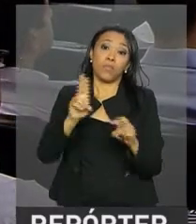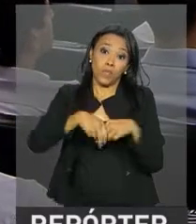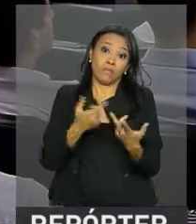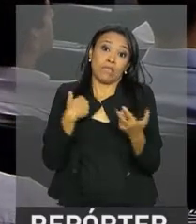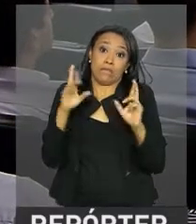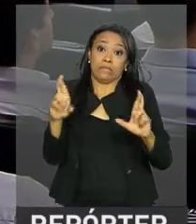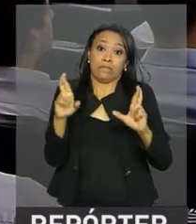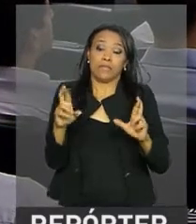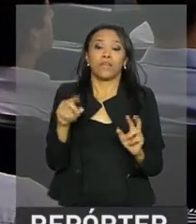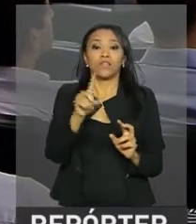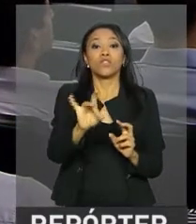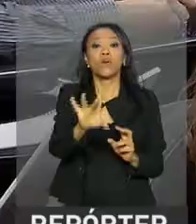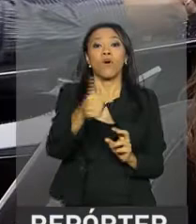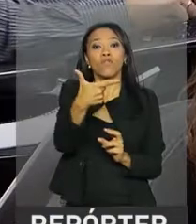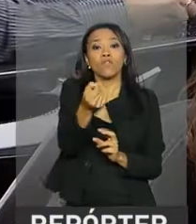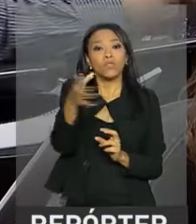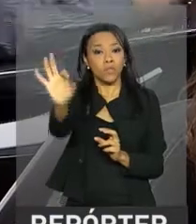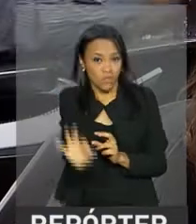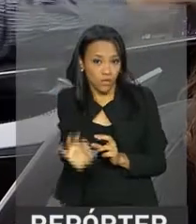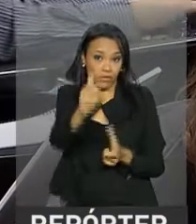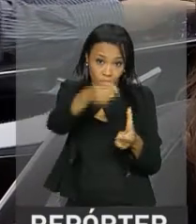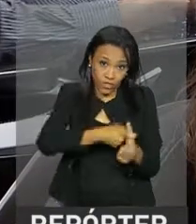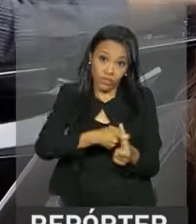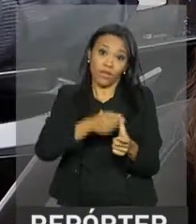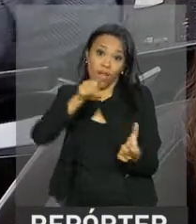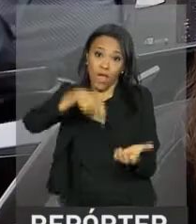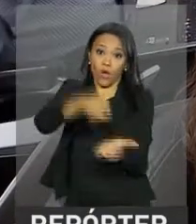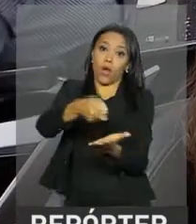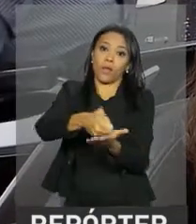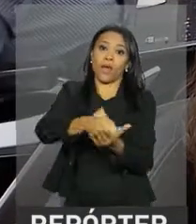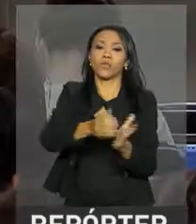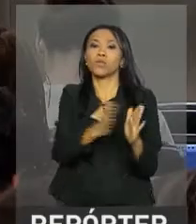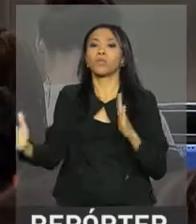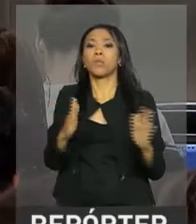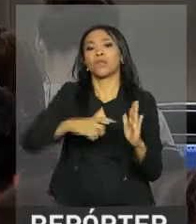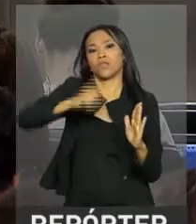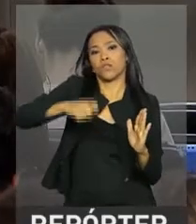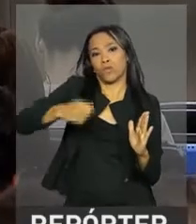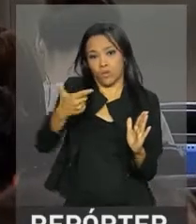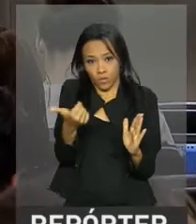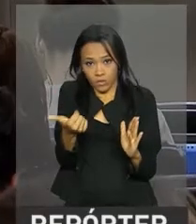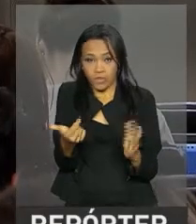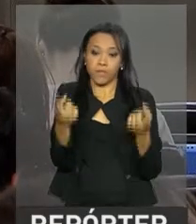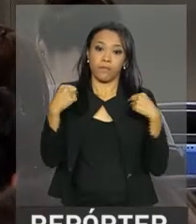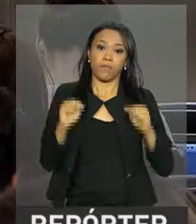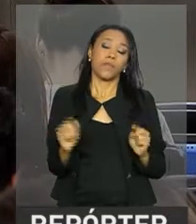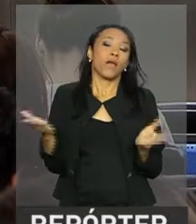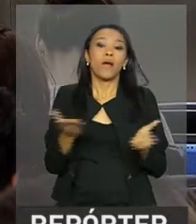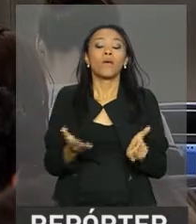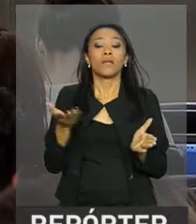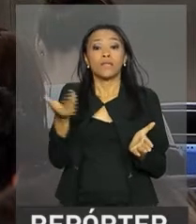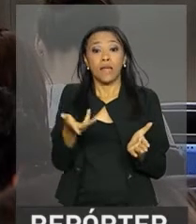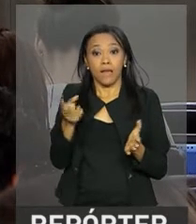é que só 20% das dívidas sejam cobradas em 12 meses já em relação à necessidade líquida